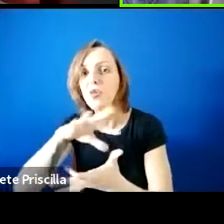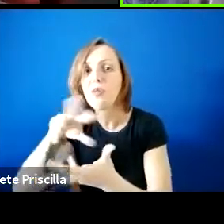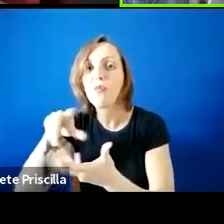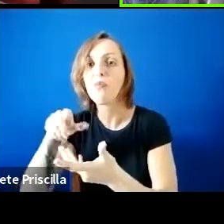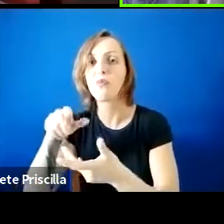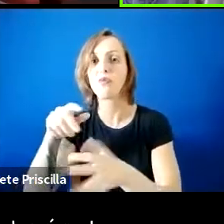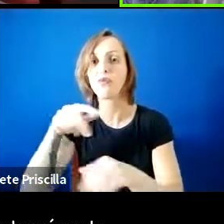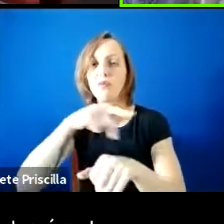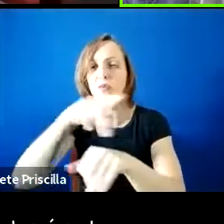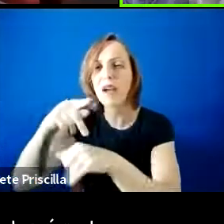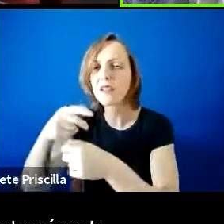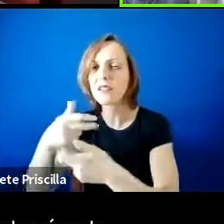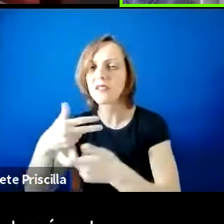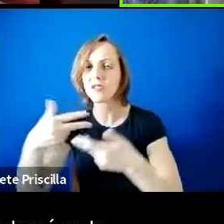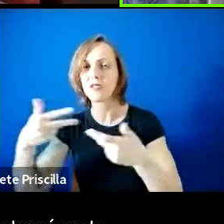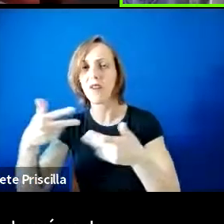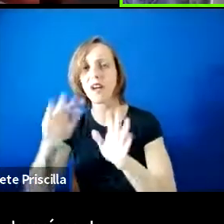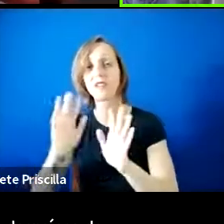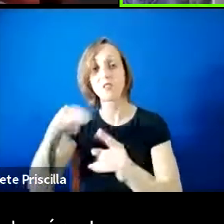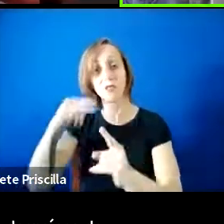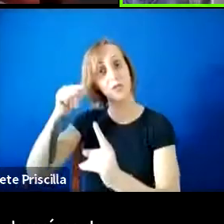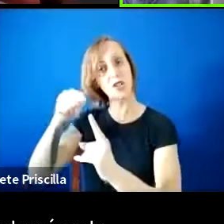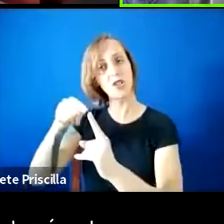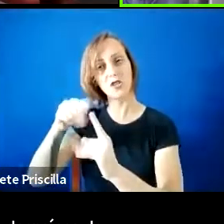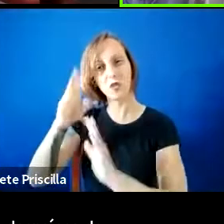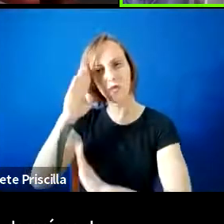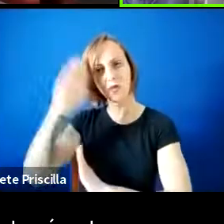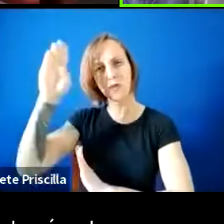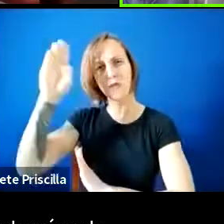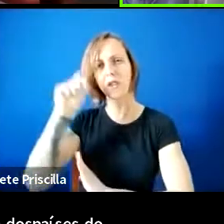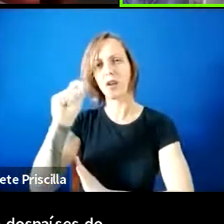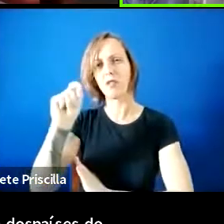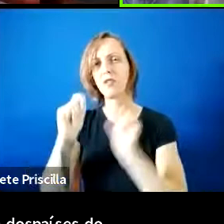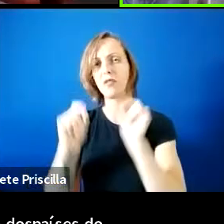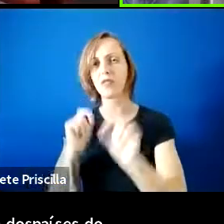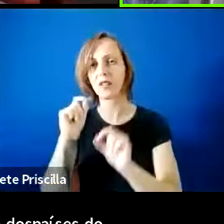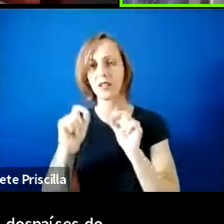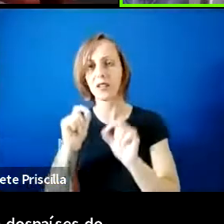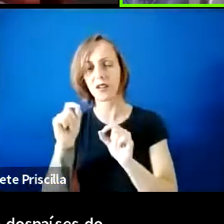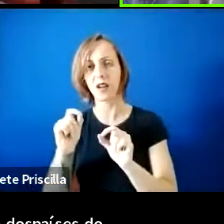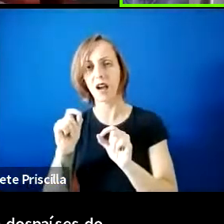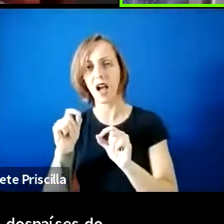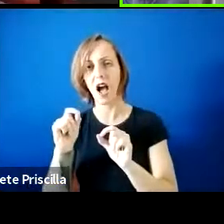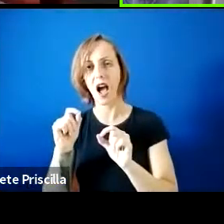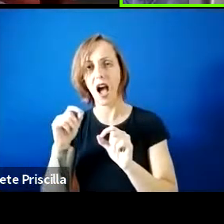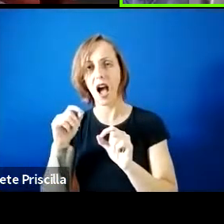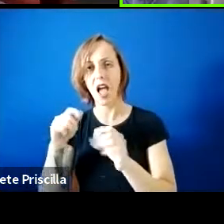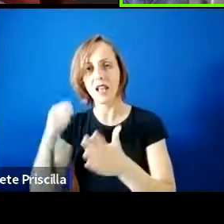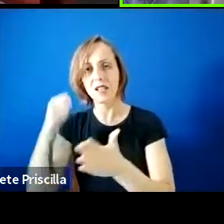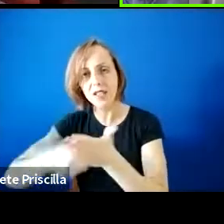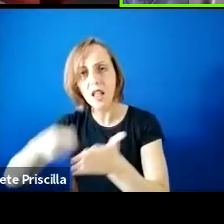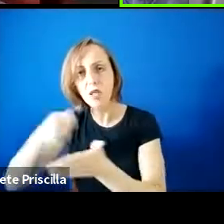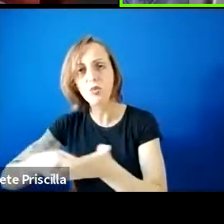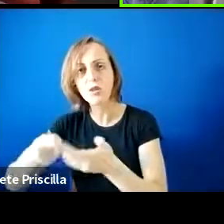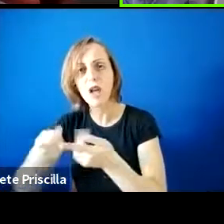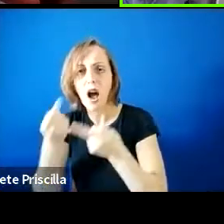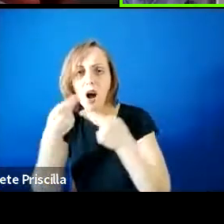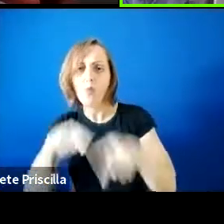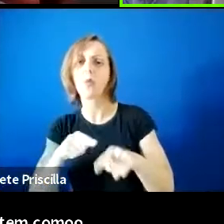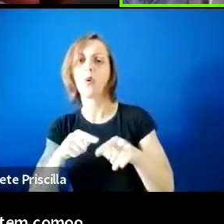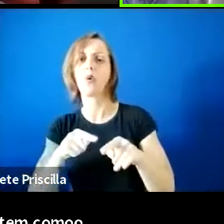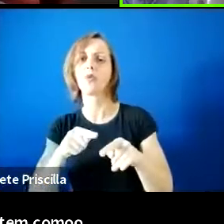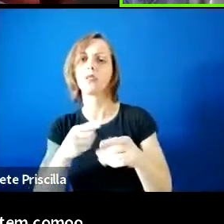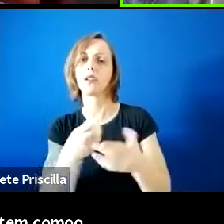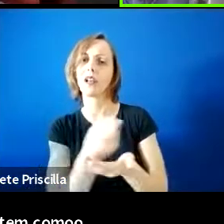como finalidade primordial a luta, né, contra o imperialismo, contra o capitalismo e